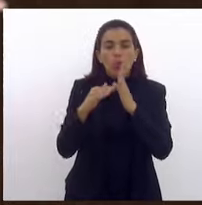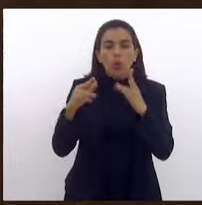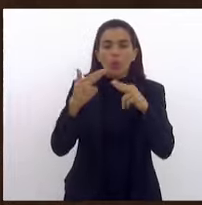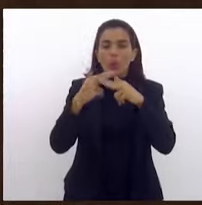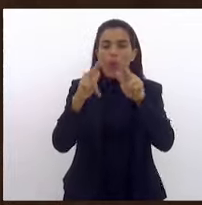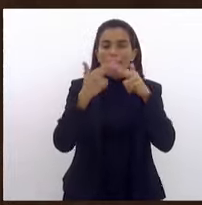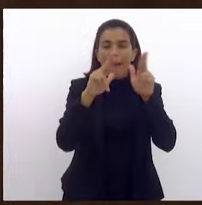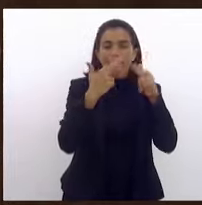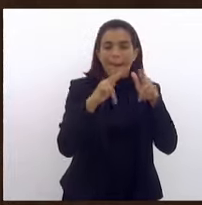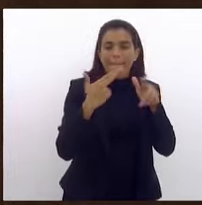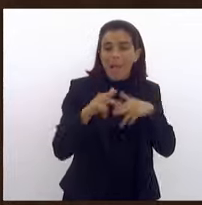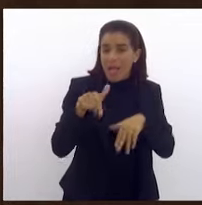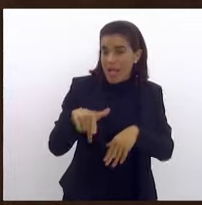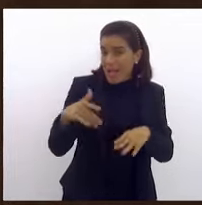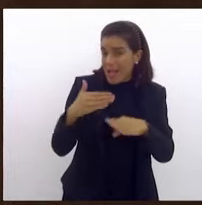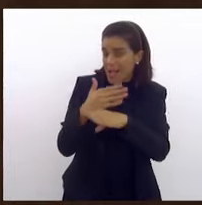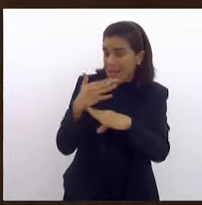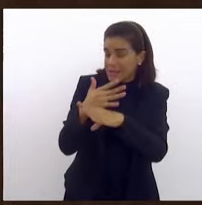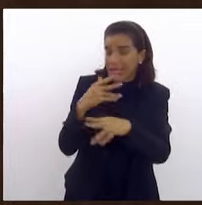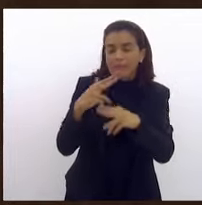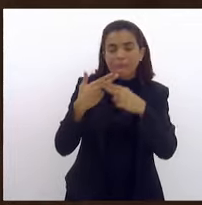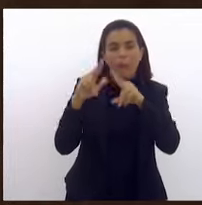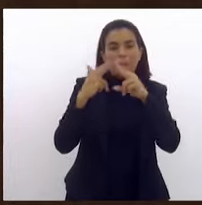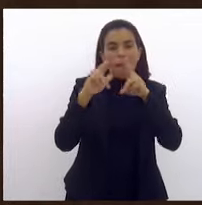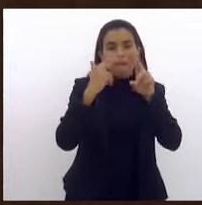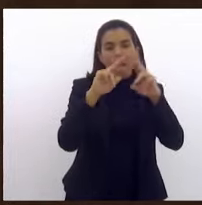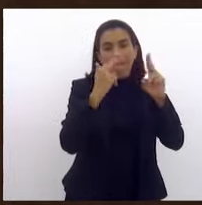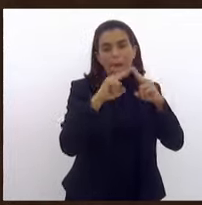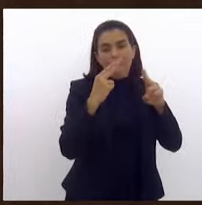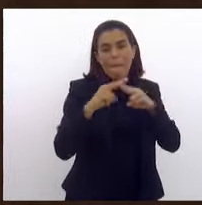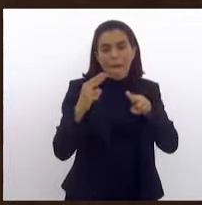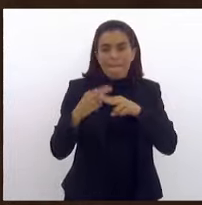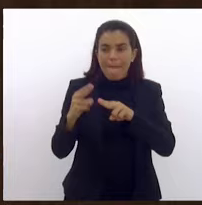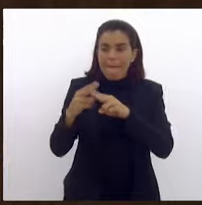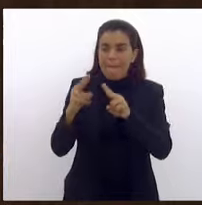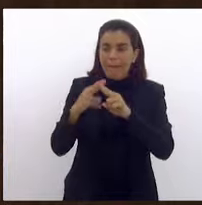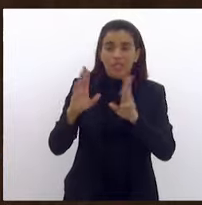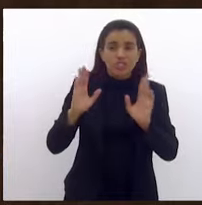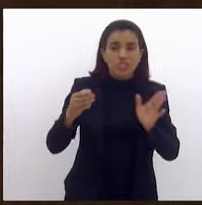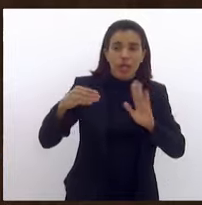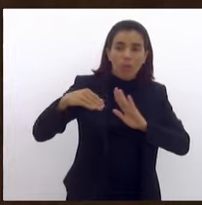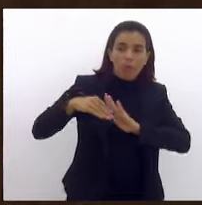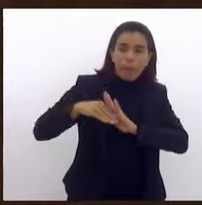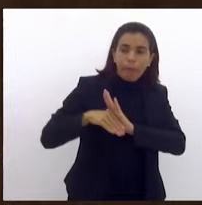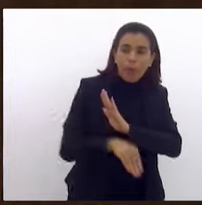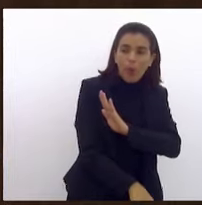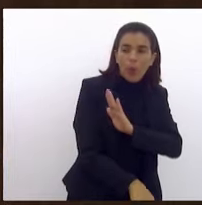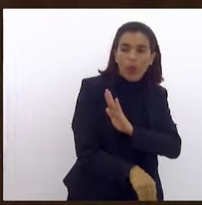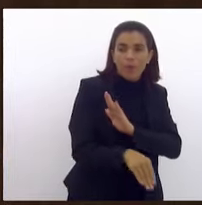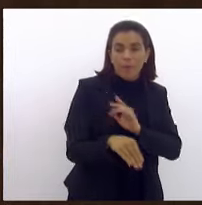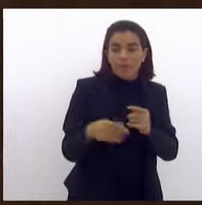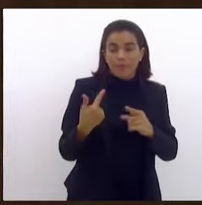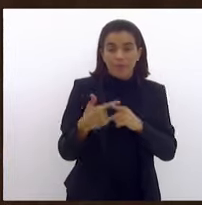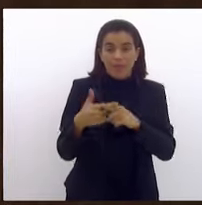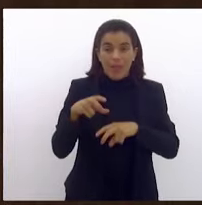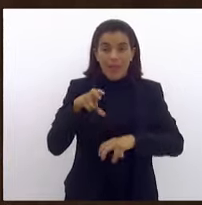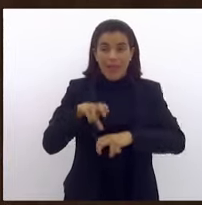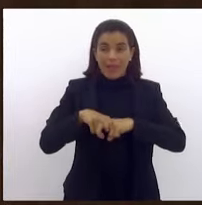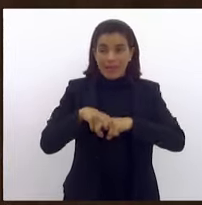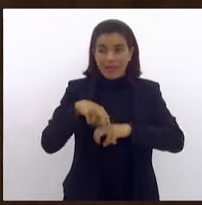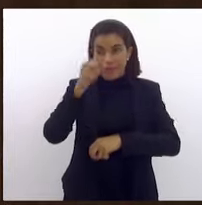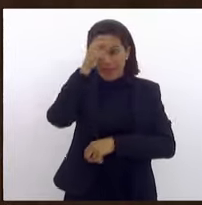Janeiro. A cidade maquiada, que no fundo está no fundo do poço, porque a cadeira da prefeitura está